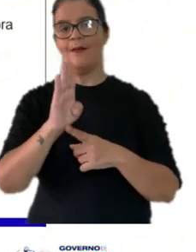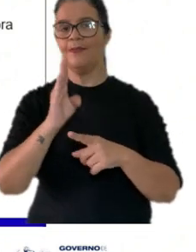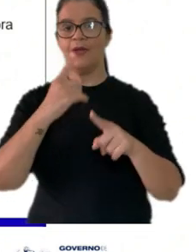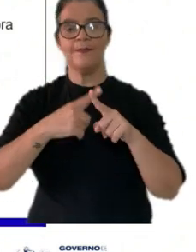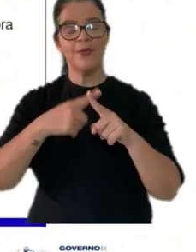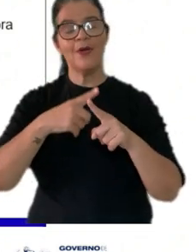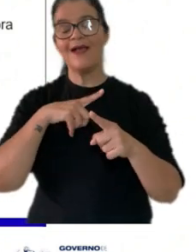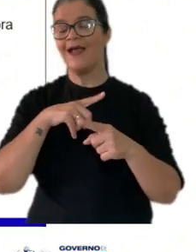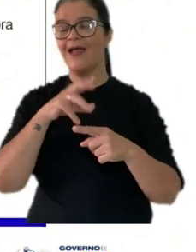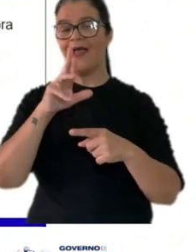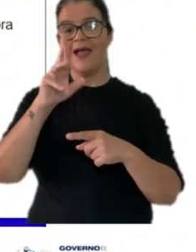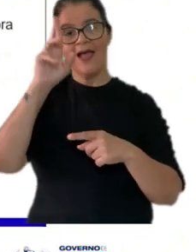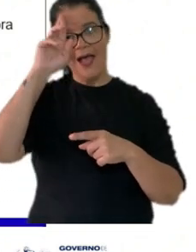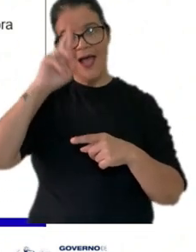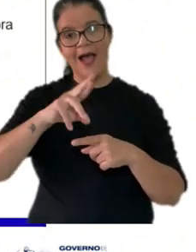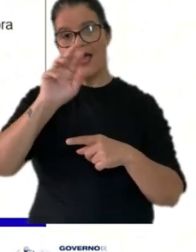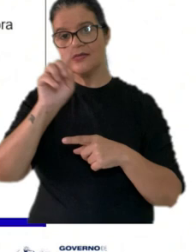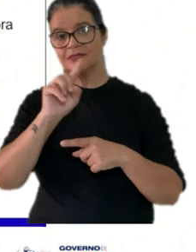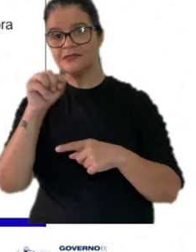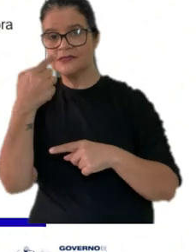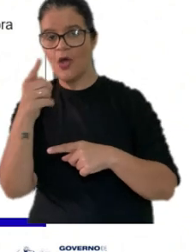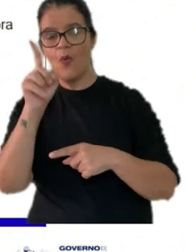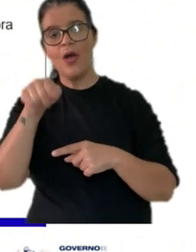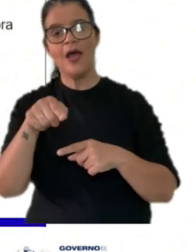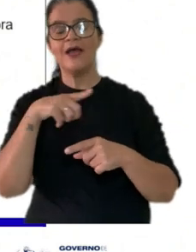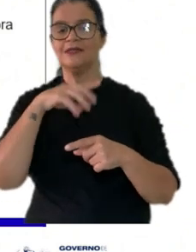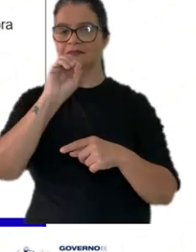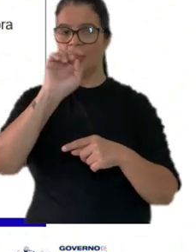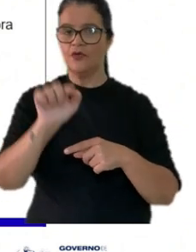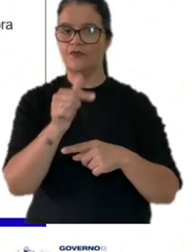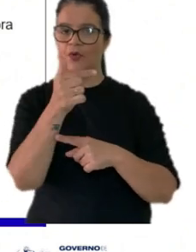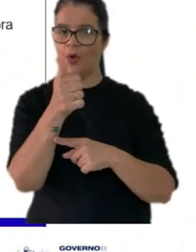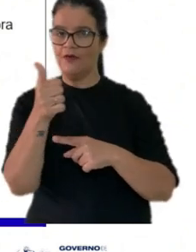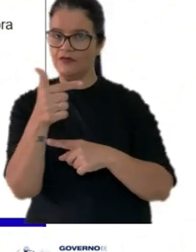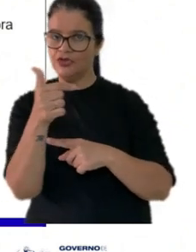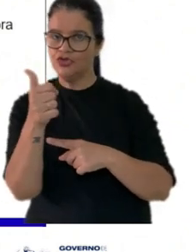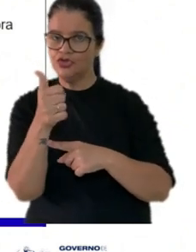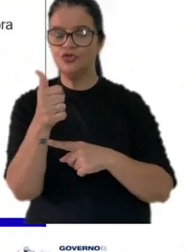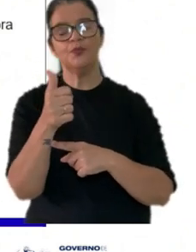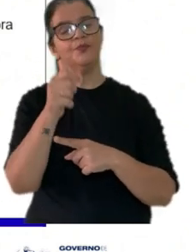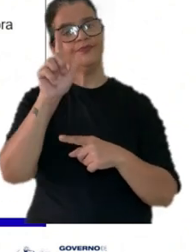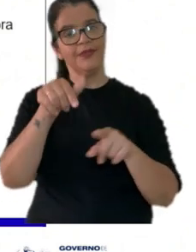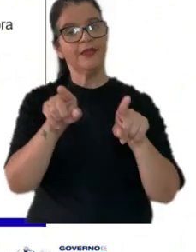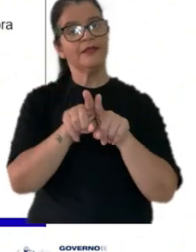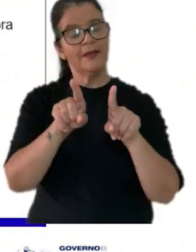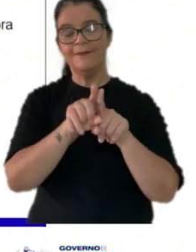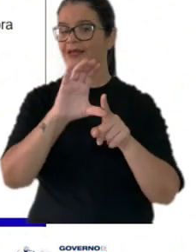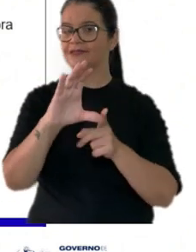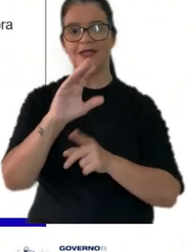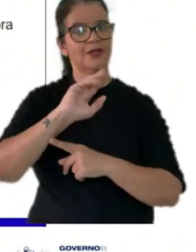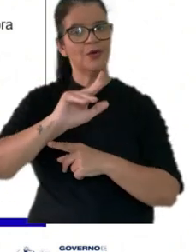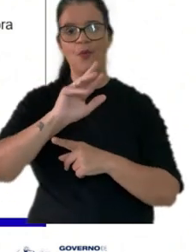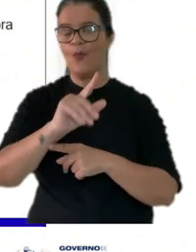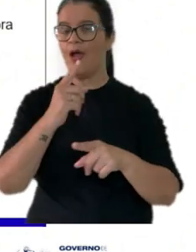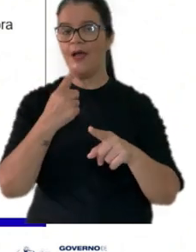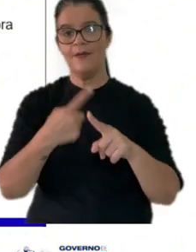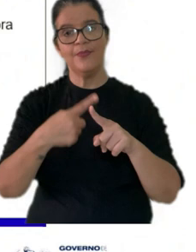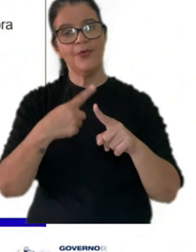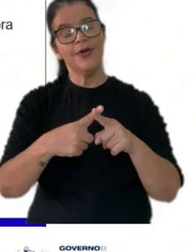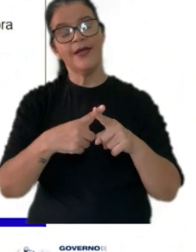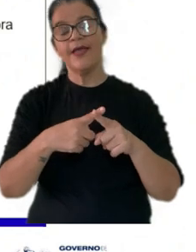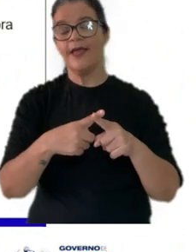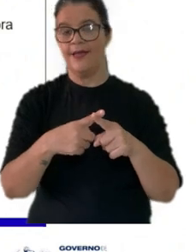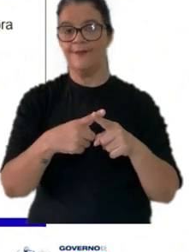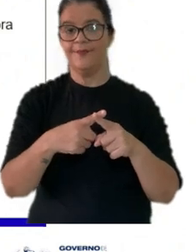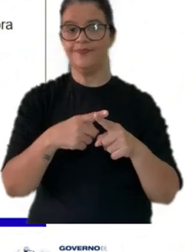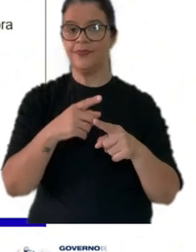razão é correspondente a 0,21 né ela também a letra C não é a letra C porque a